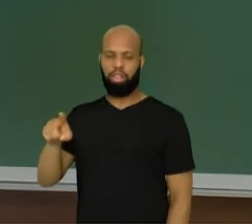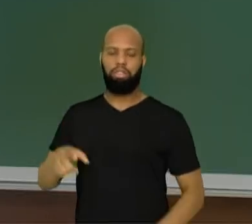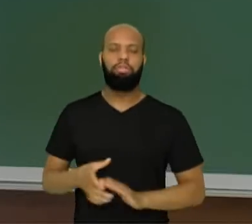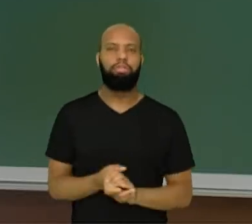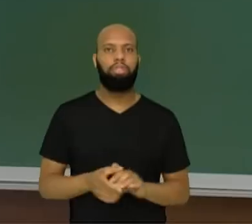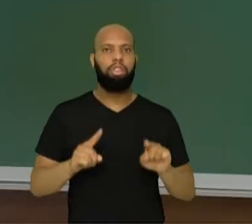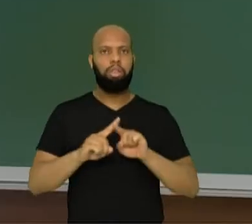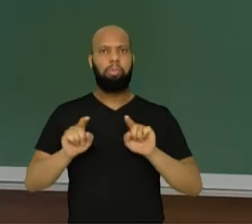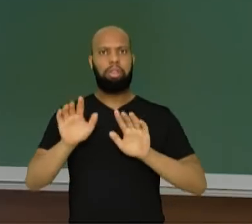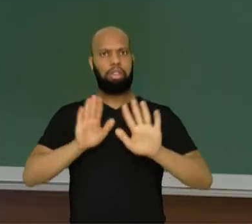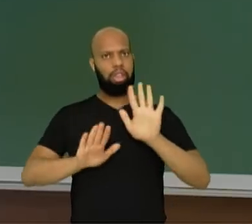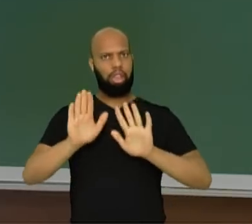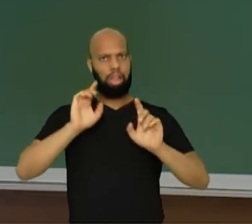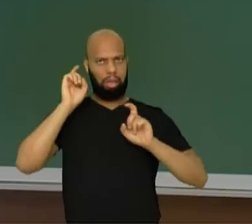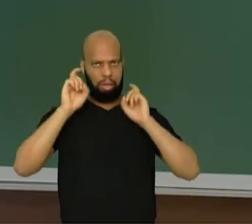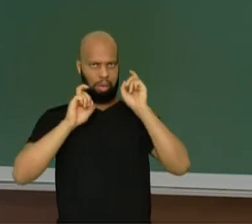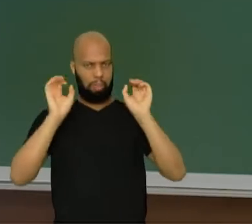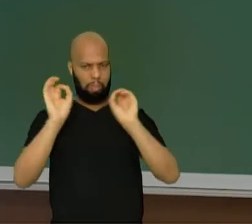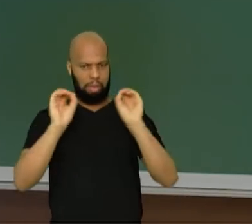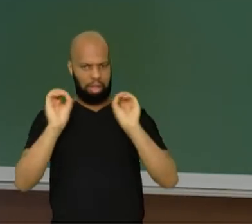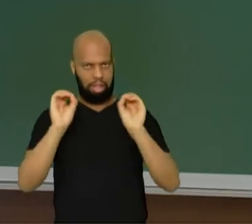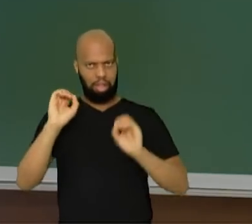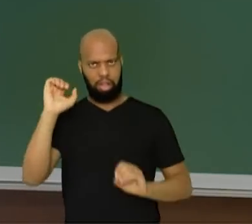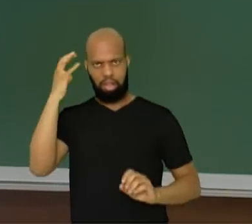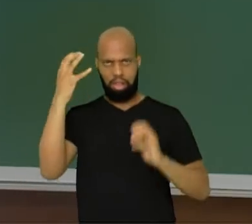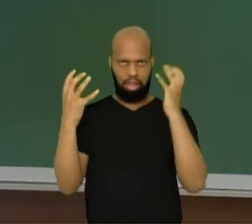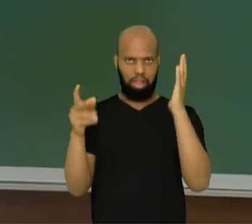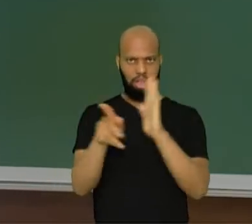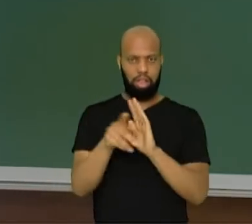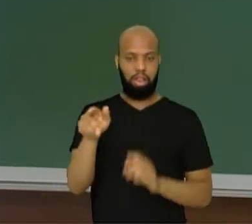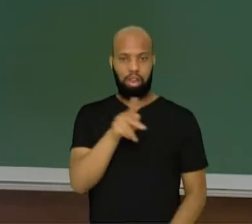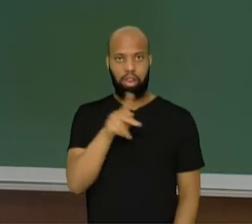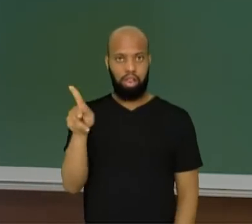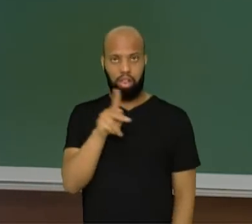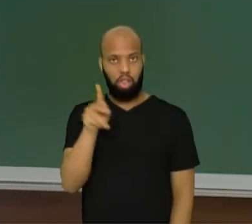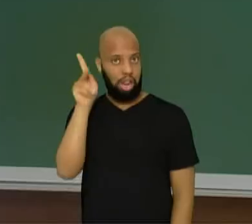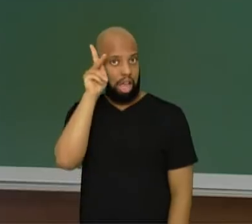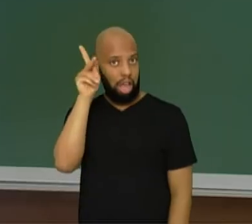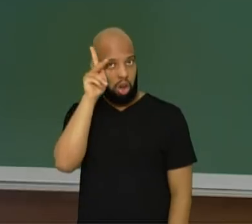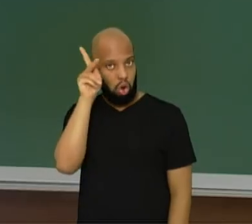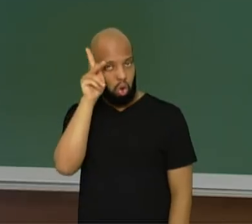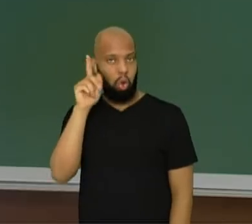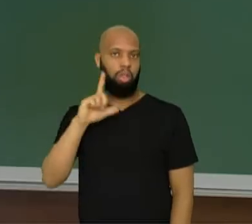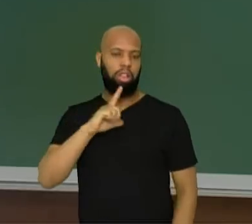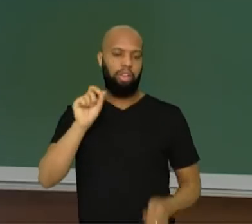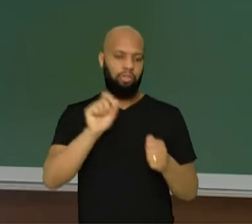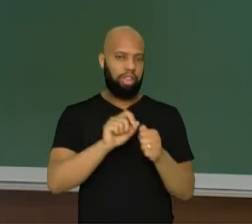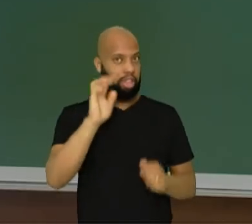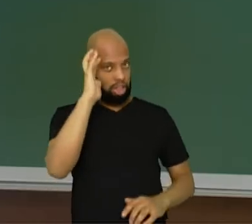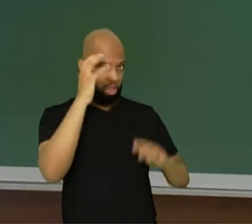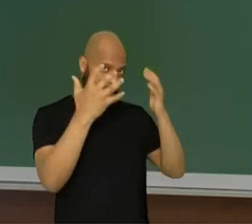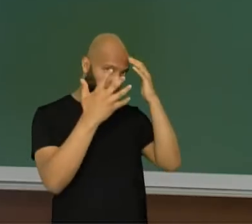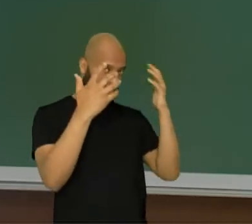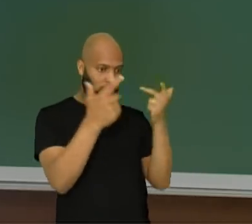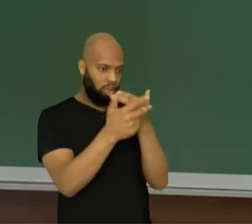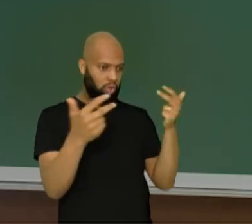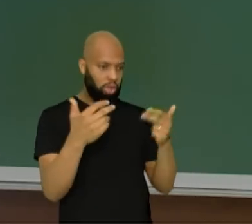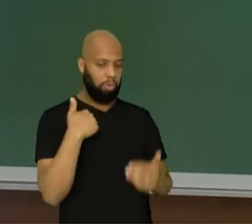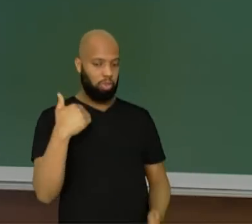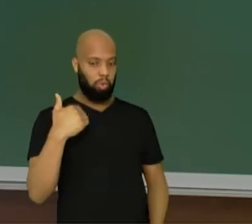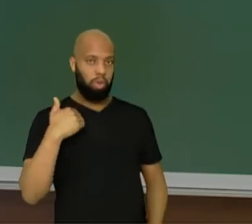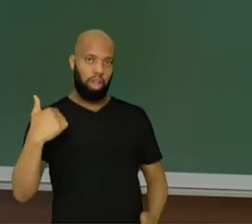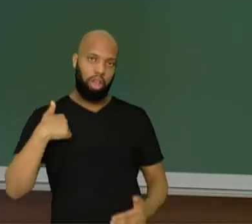preocupa, não aconteceu nada com a professora Carol. Ela deu uma saidinha, ela foi fazer algumas coisinhas e ela me chamou para ficar no lugar dela.